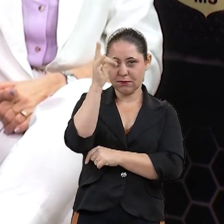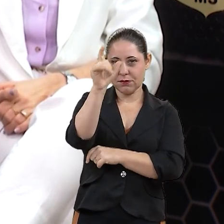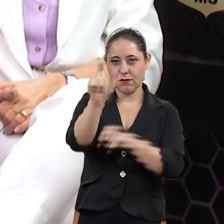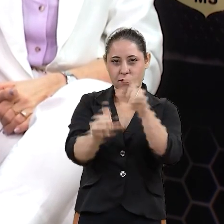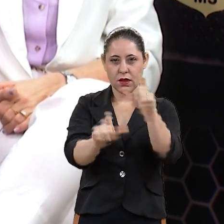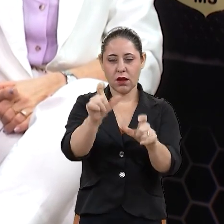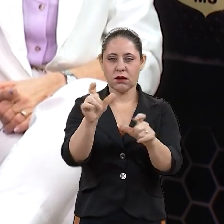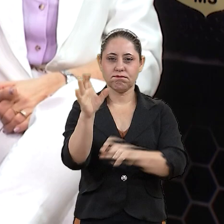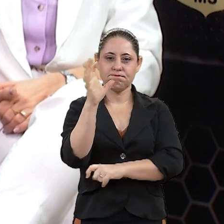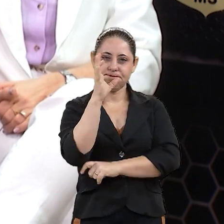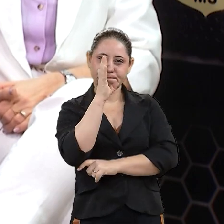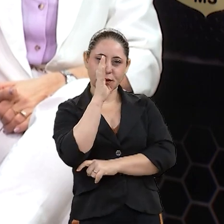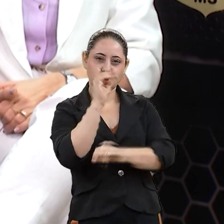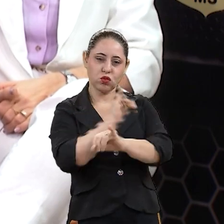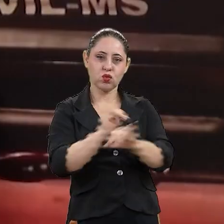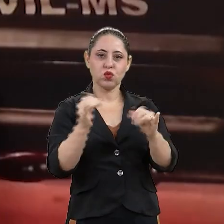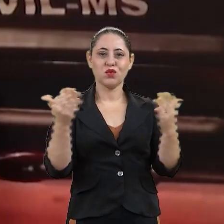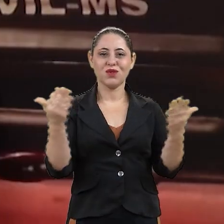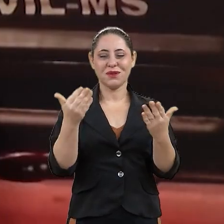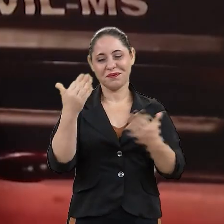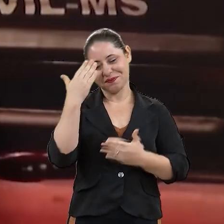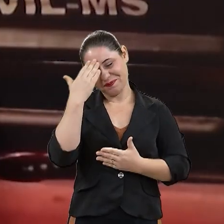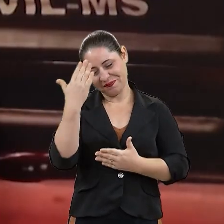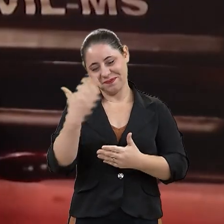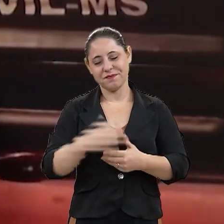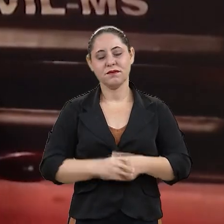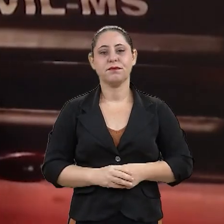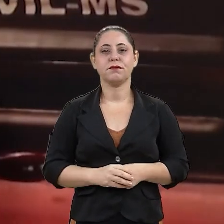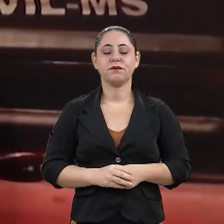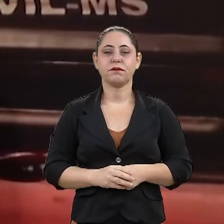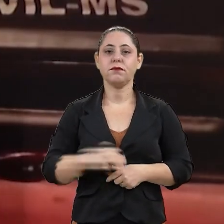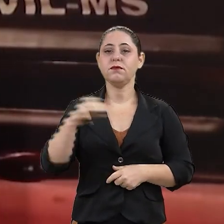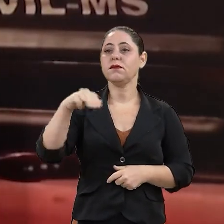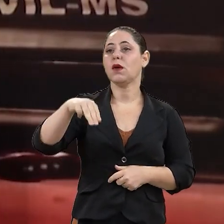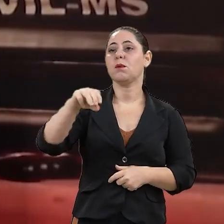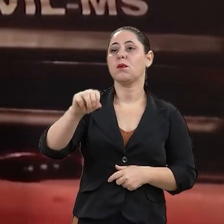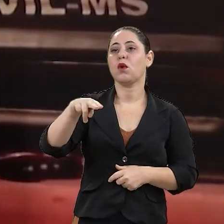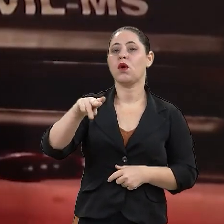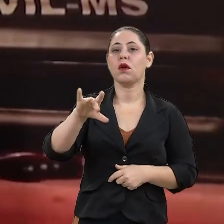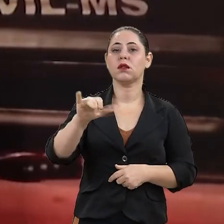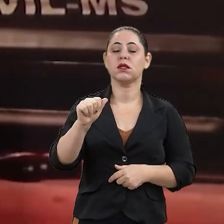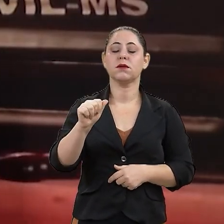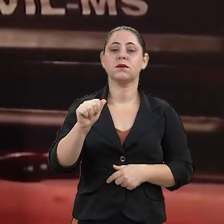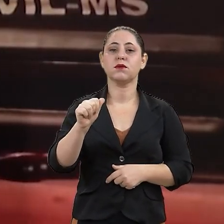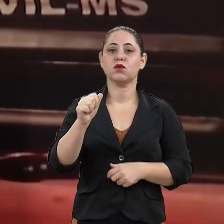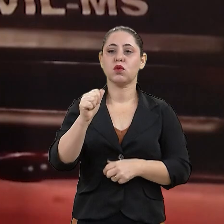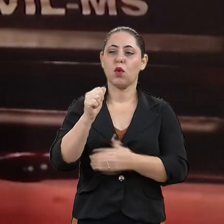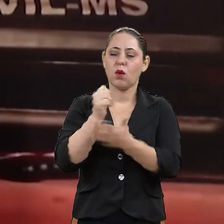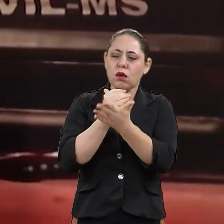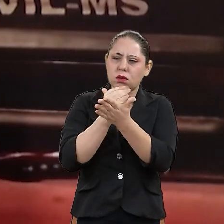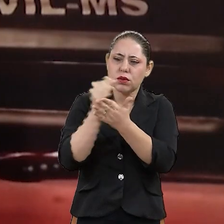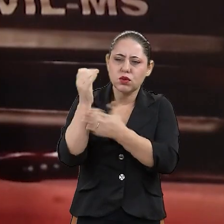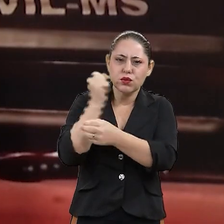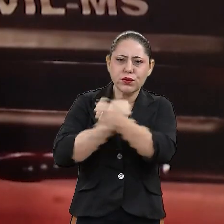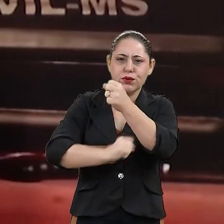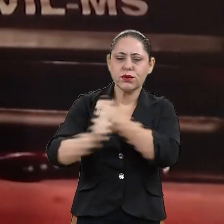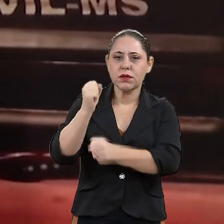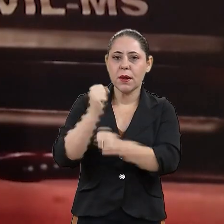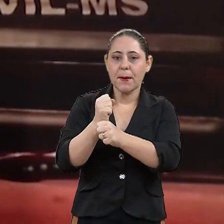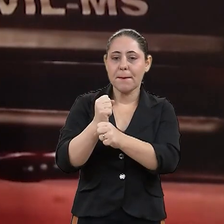que vão estar acompanhando o programa hoje. Obrigada. Bom, Mônica, desde o início do ano passado, a senhora